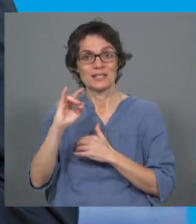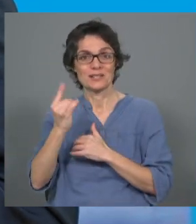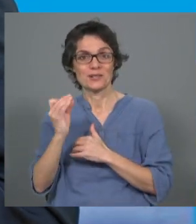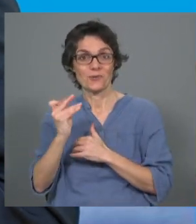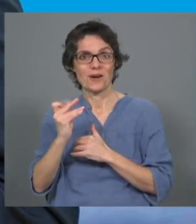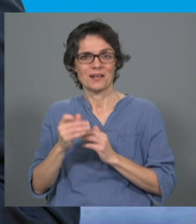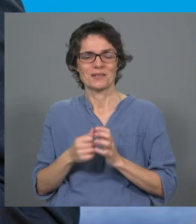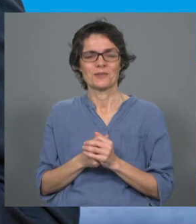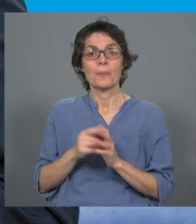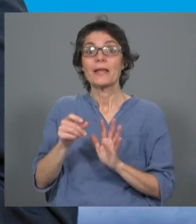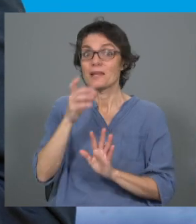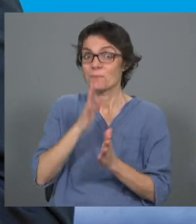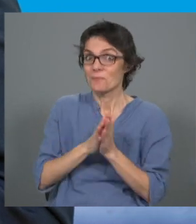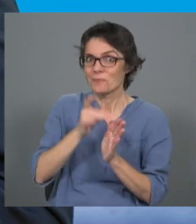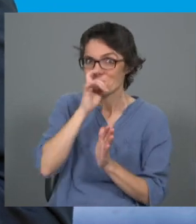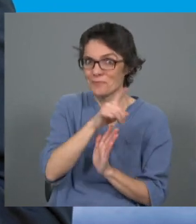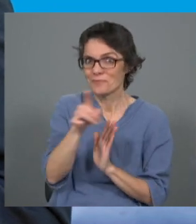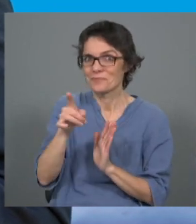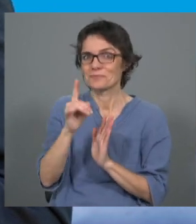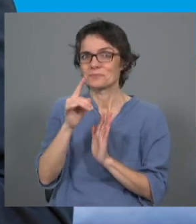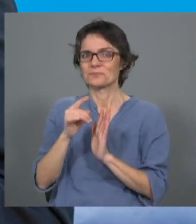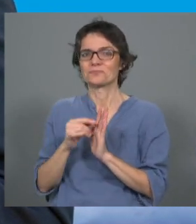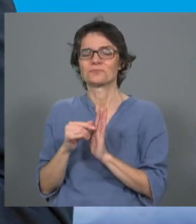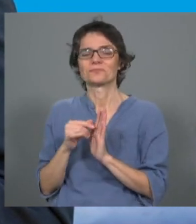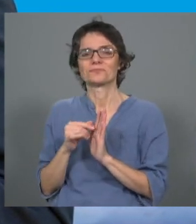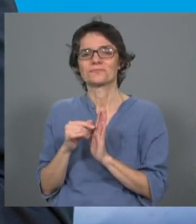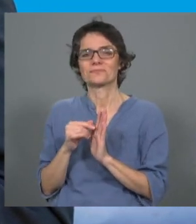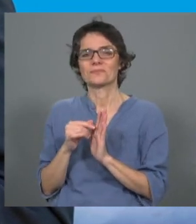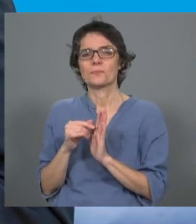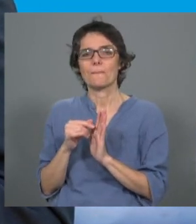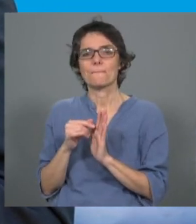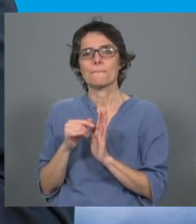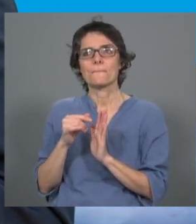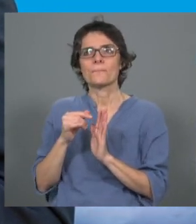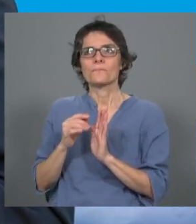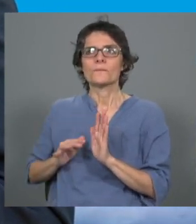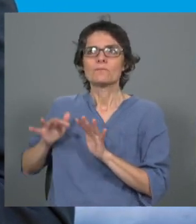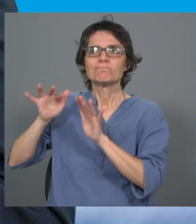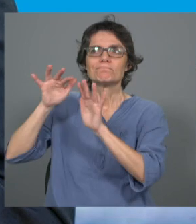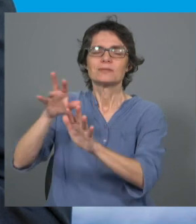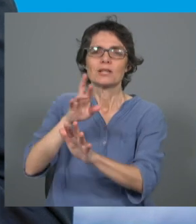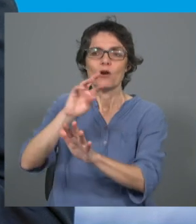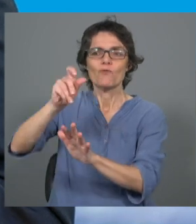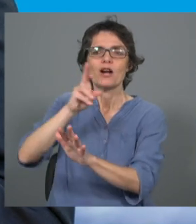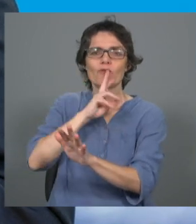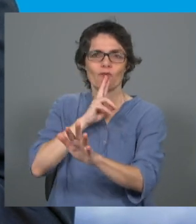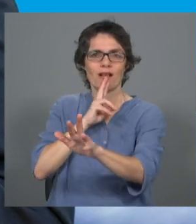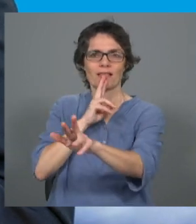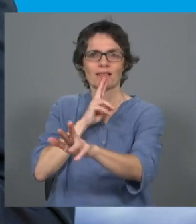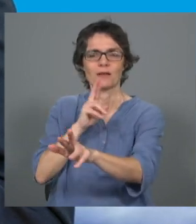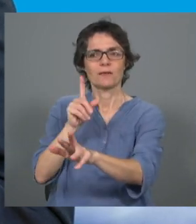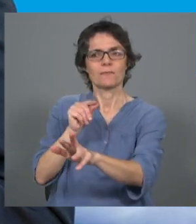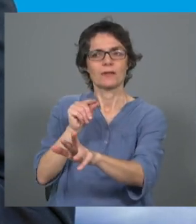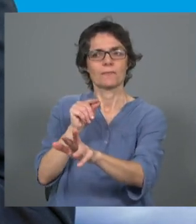agora, se me permite, que o ir a Fátima deve ser um ato também de